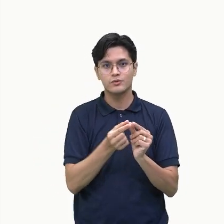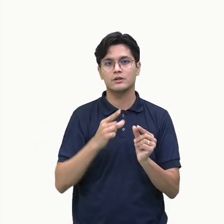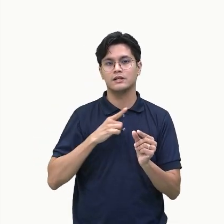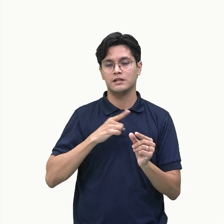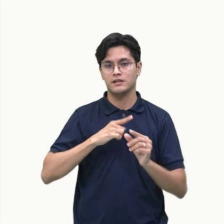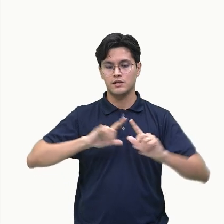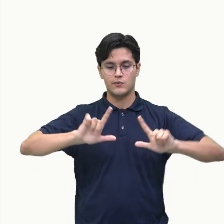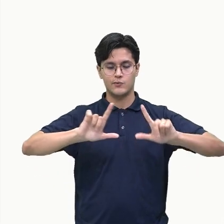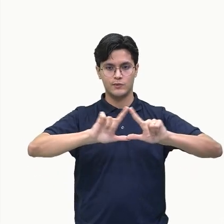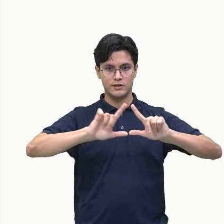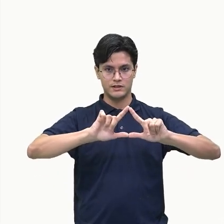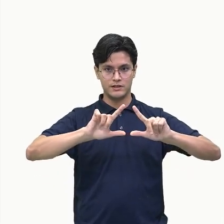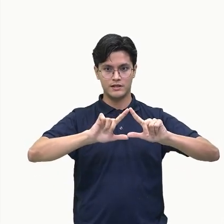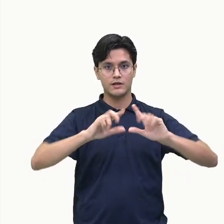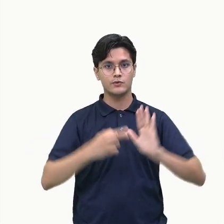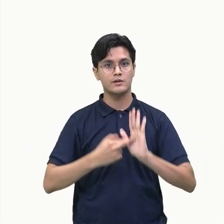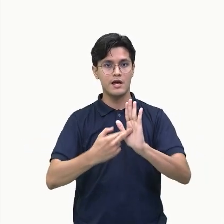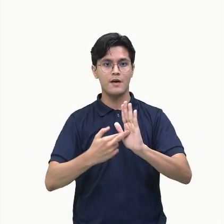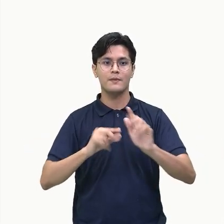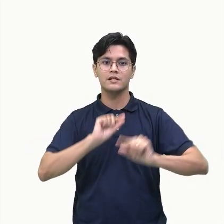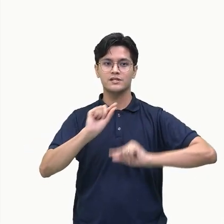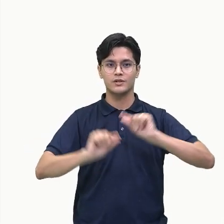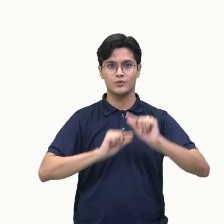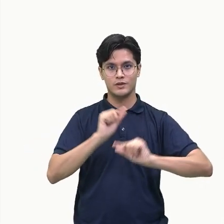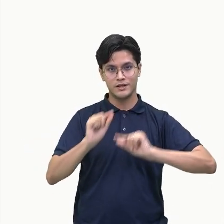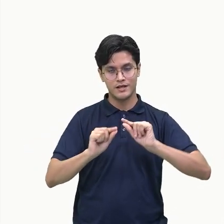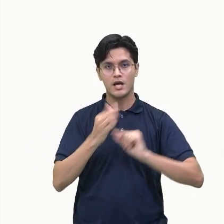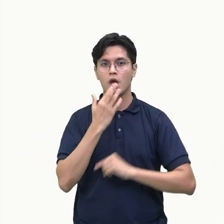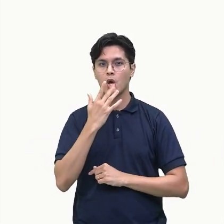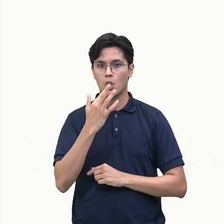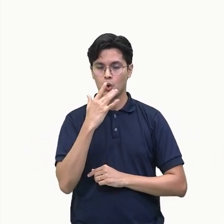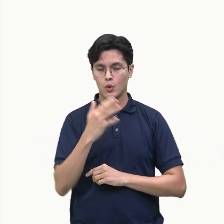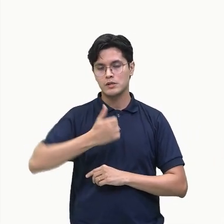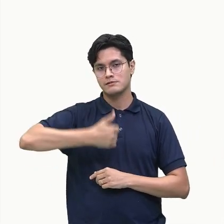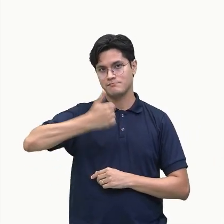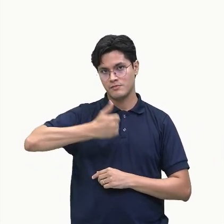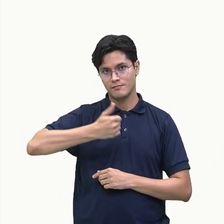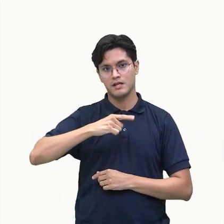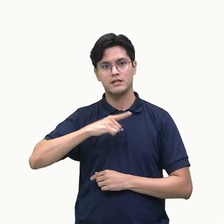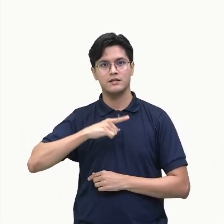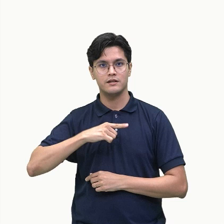Que representa as cores primárias.